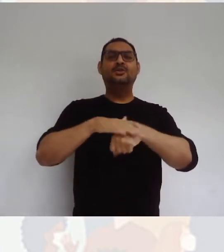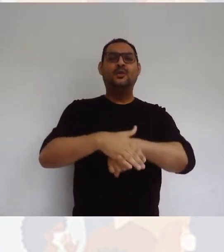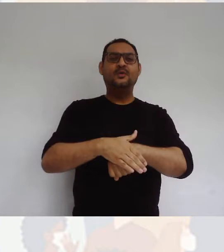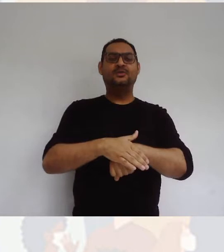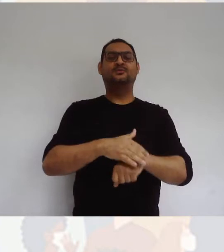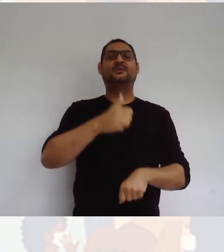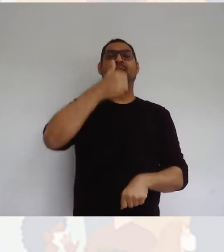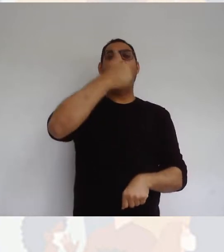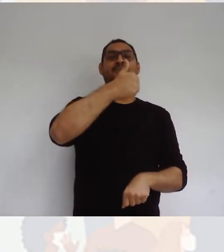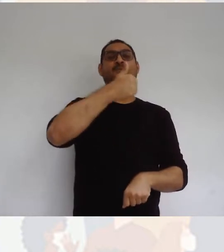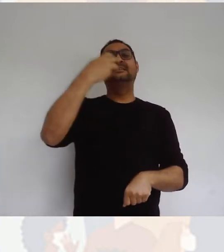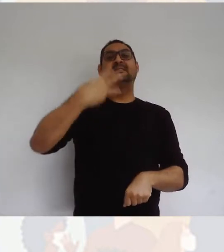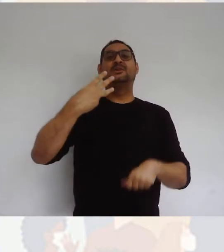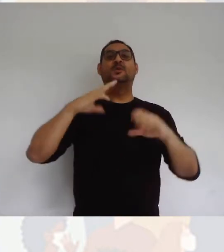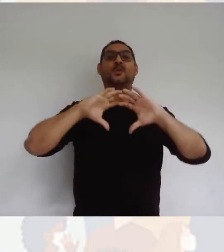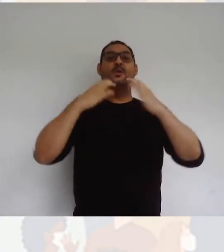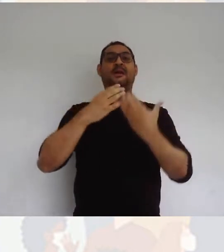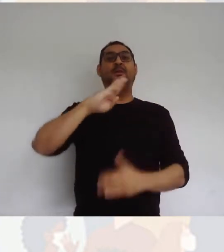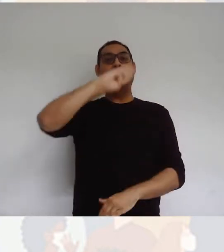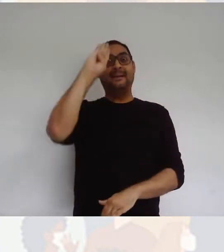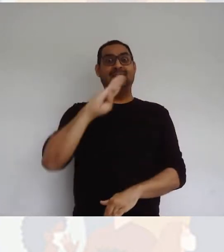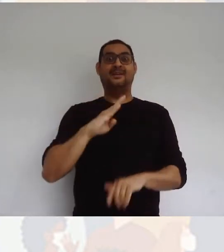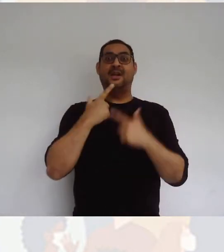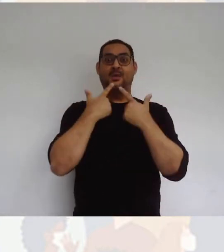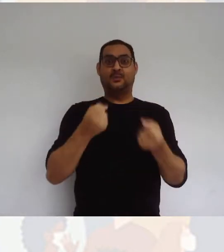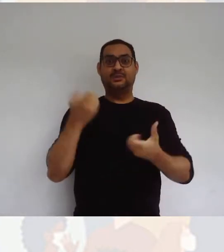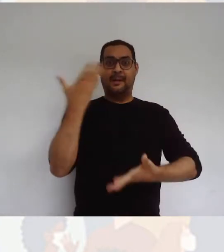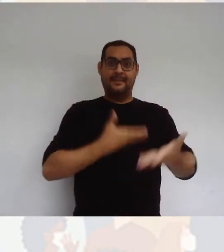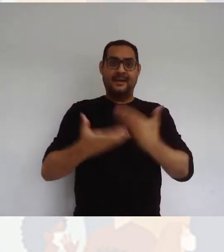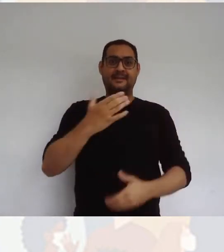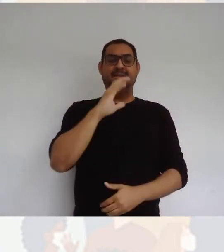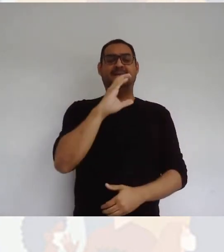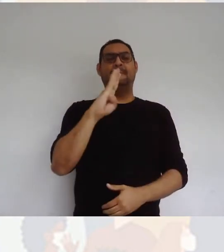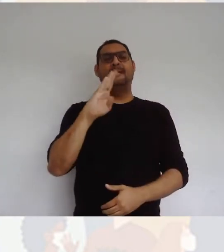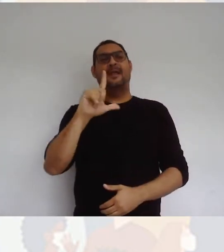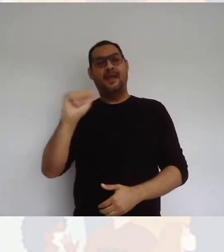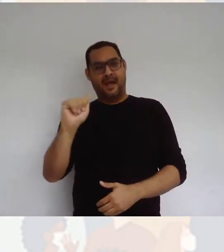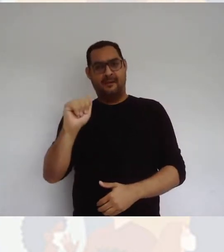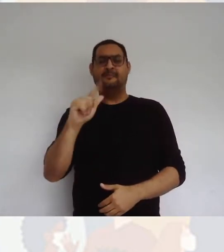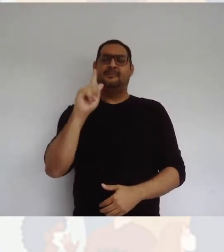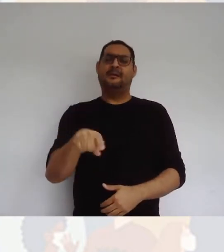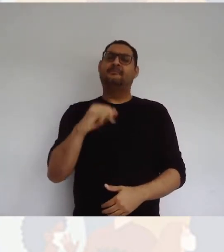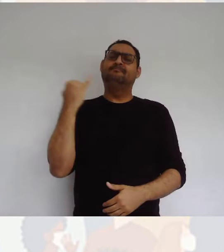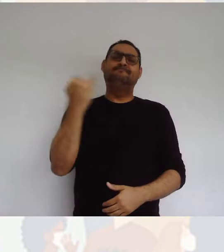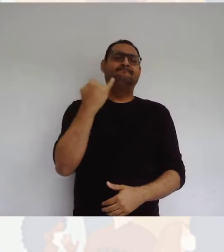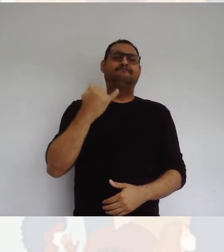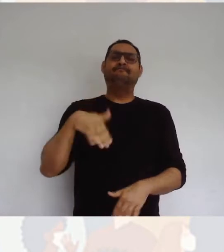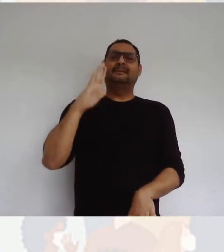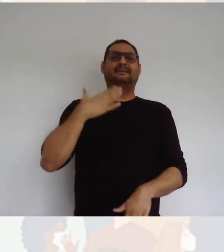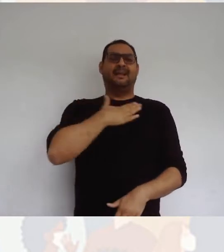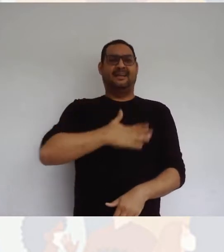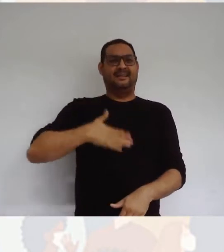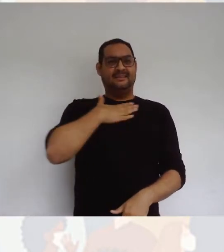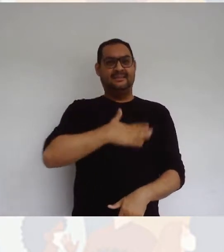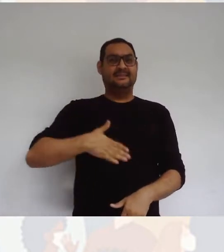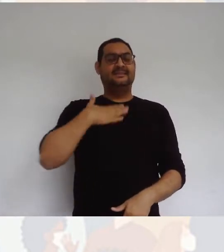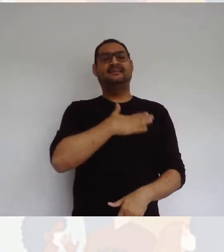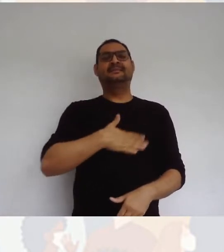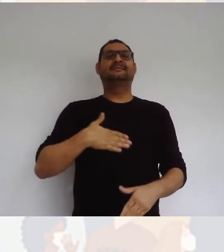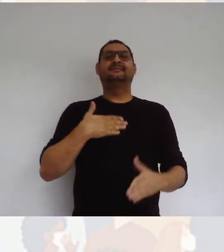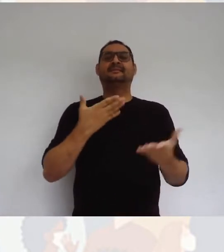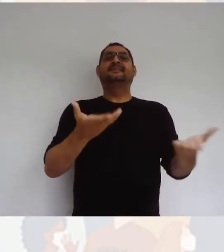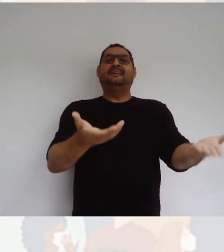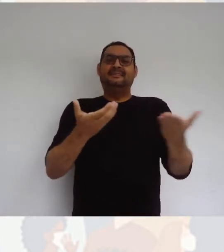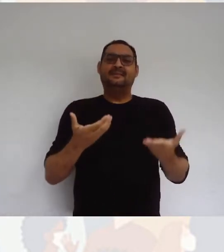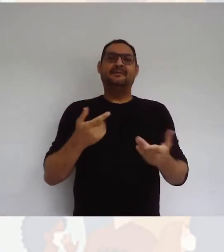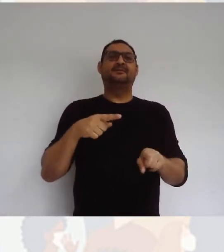13º Congresso Brasileiro de Linguística Aplicada, o CBLA, e é com muita alegria que nós recebemos todas